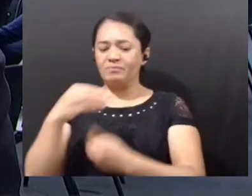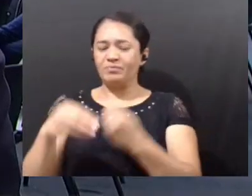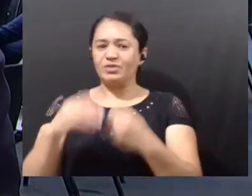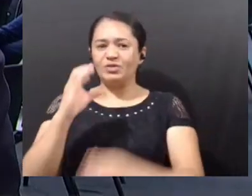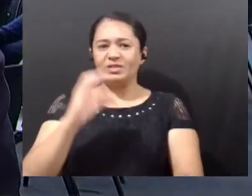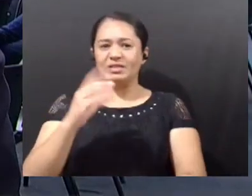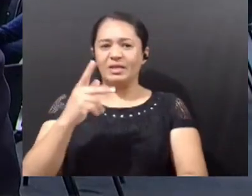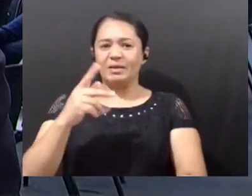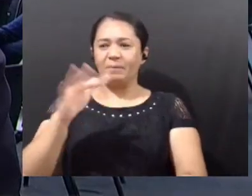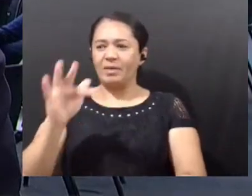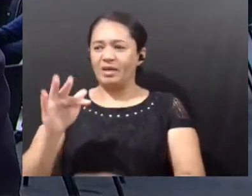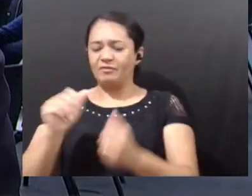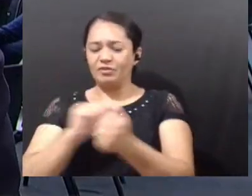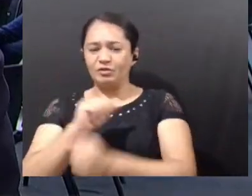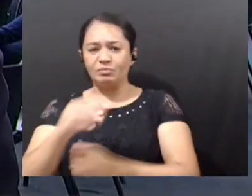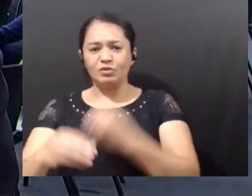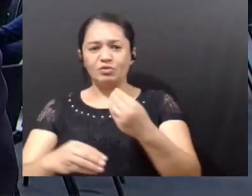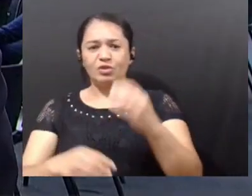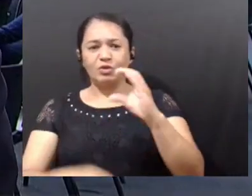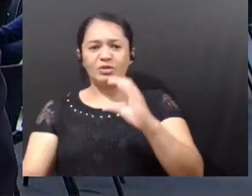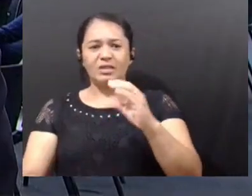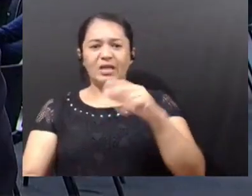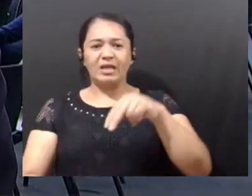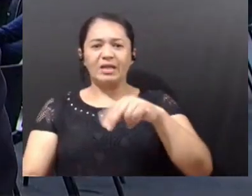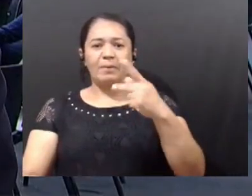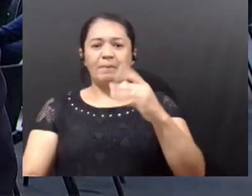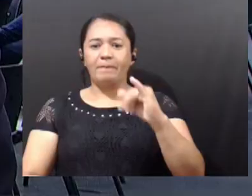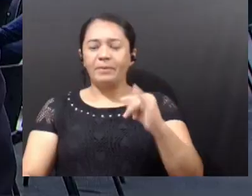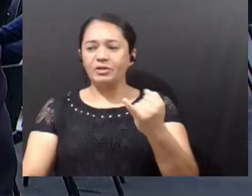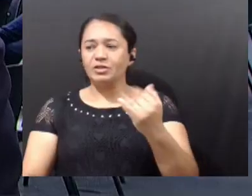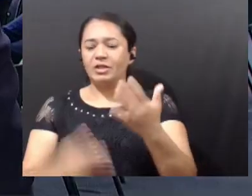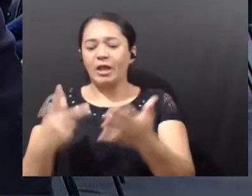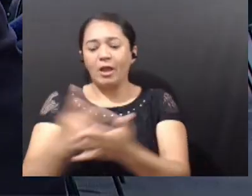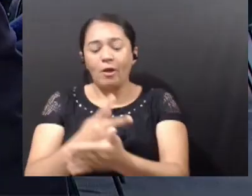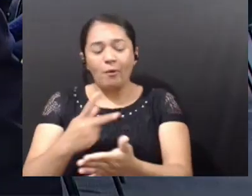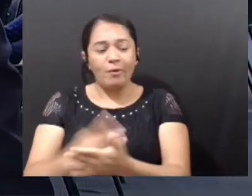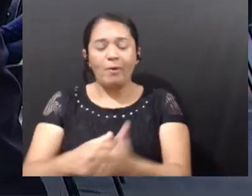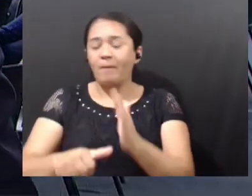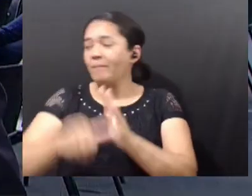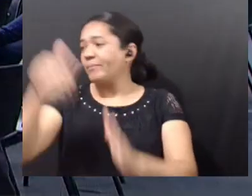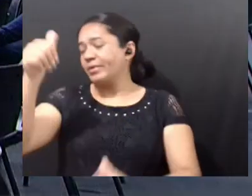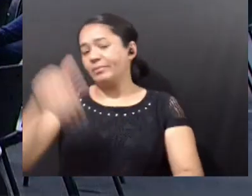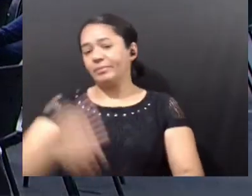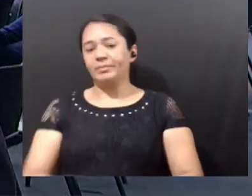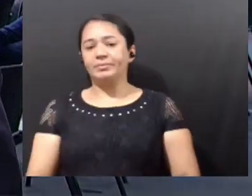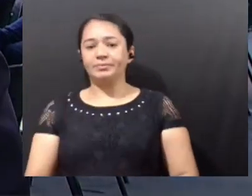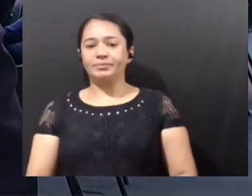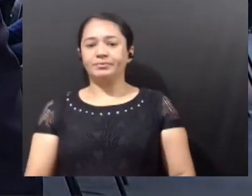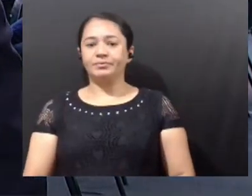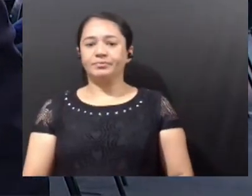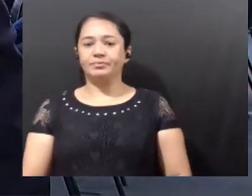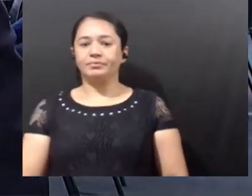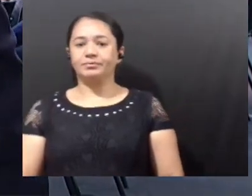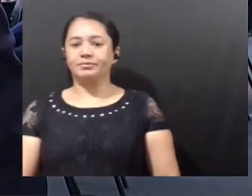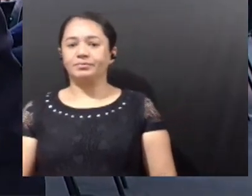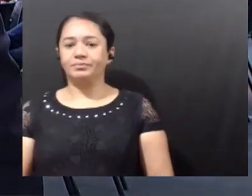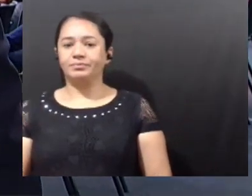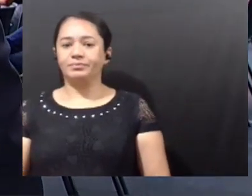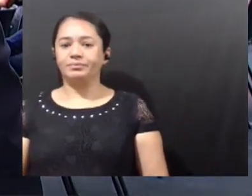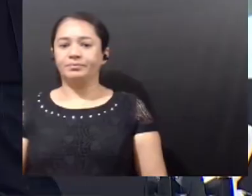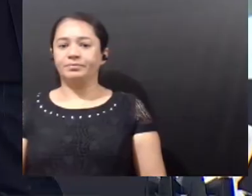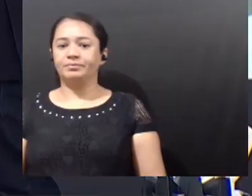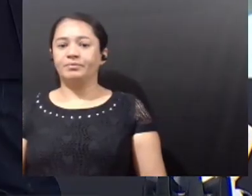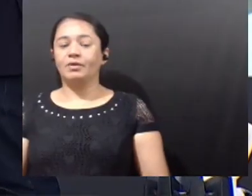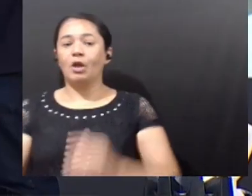CNPJ, que é o primeiro erro de um empreendedor? Eu não diria que é o primeiro, mas é um